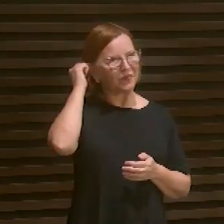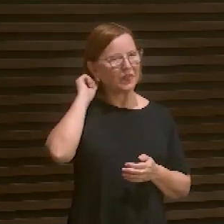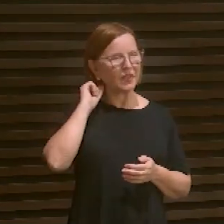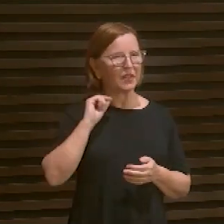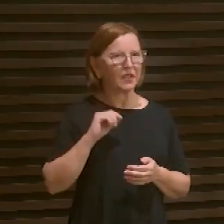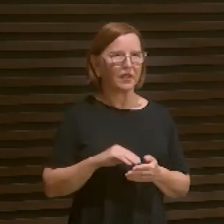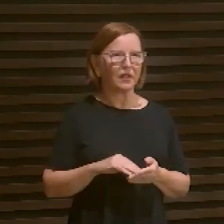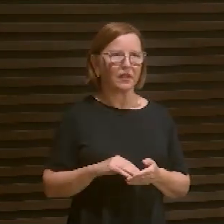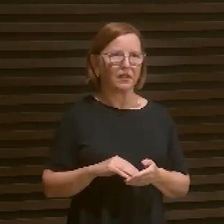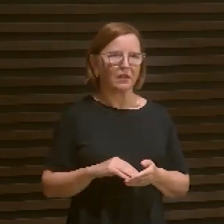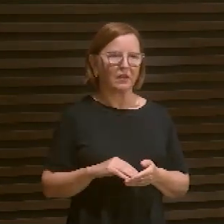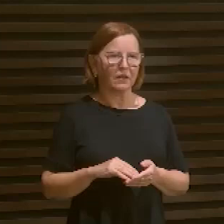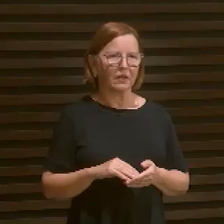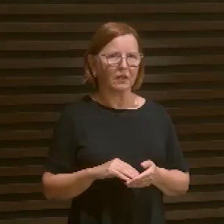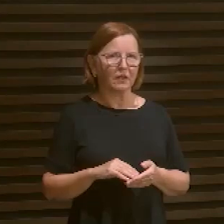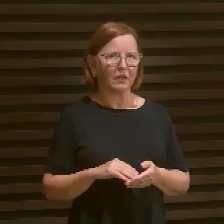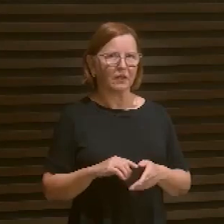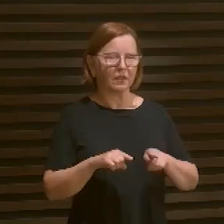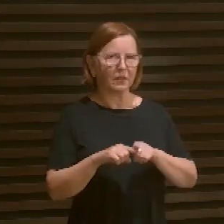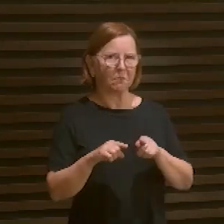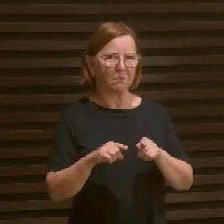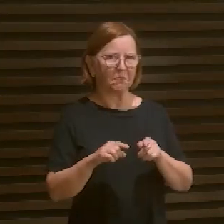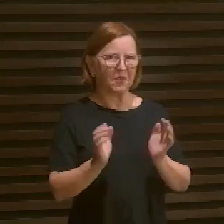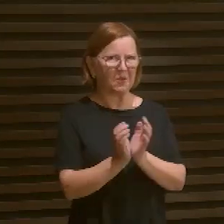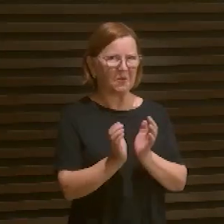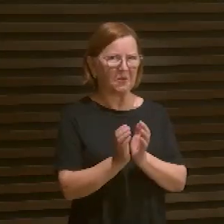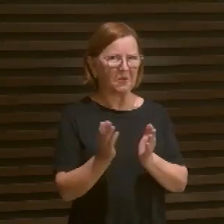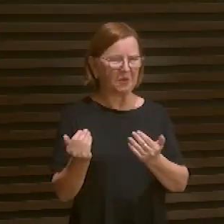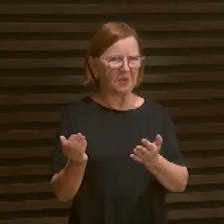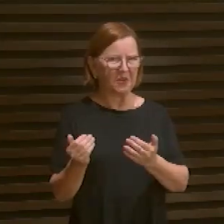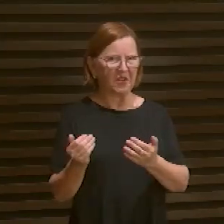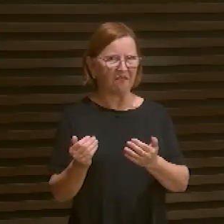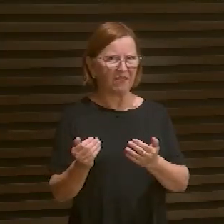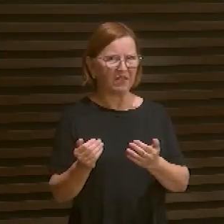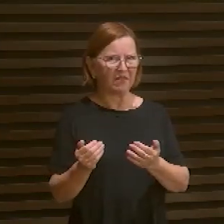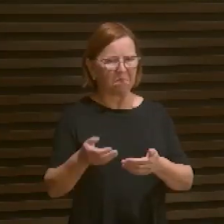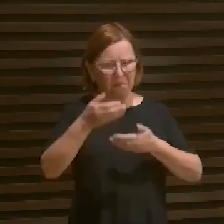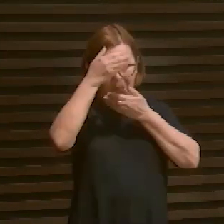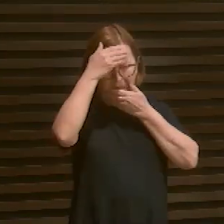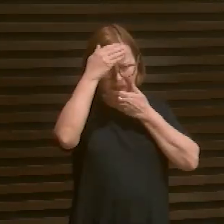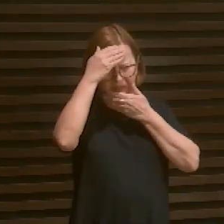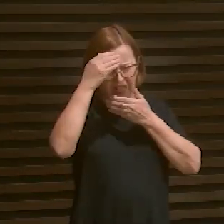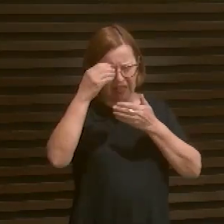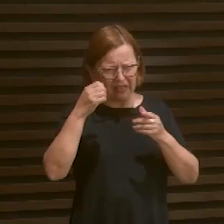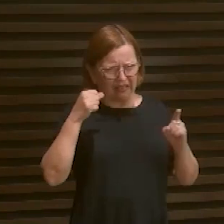atacado por uns jovens muçulmanos. O quebraram,